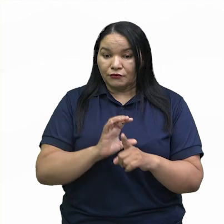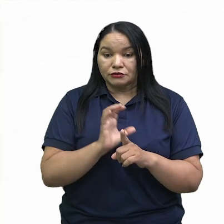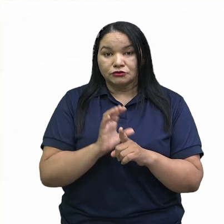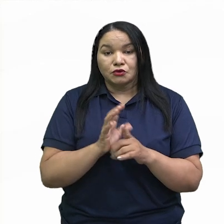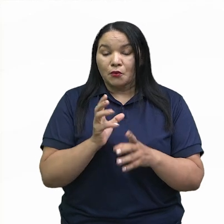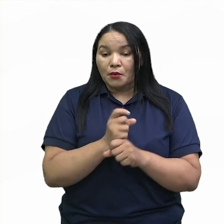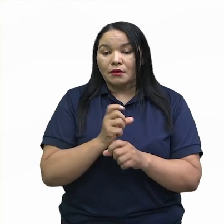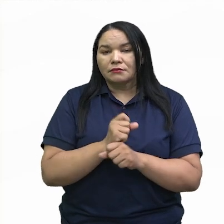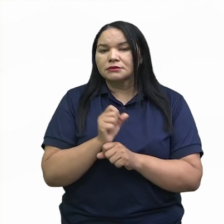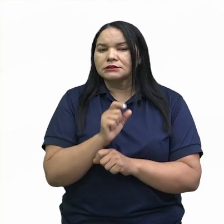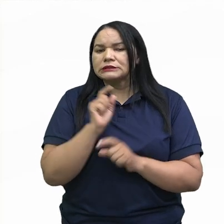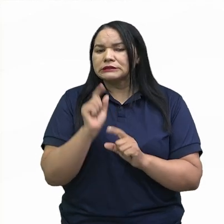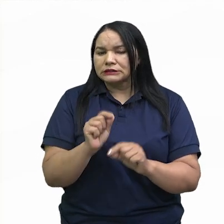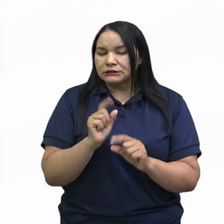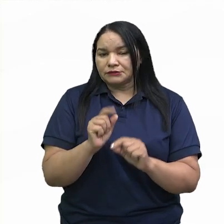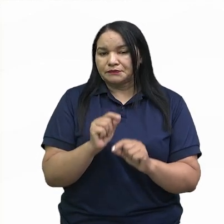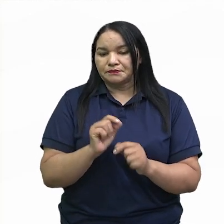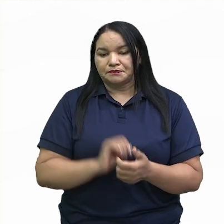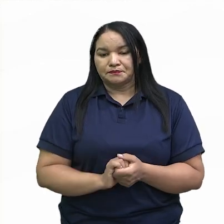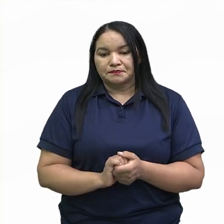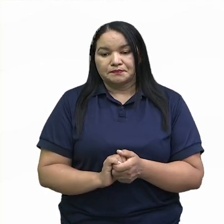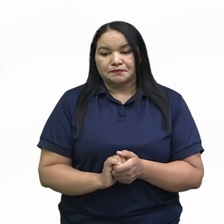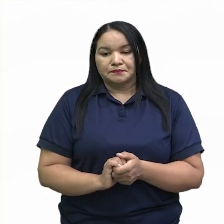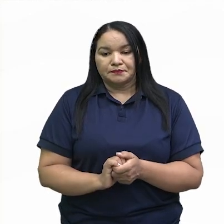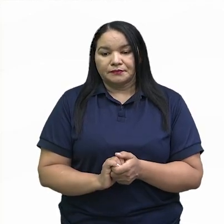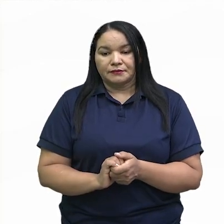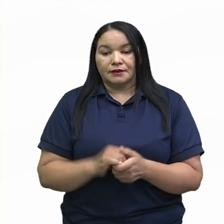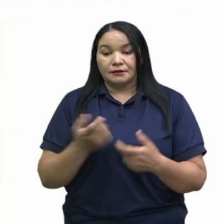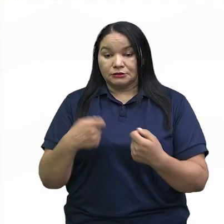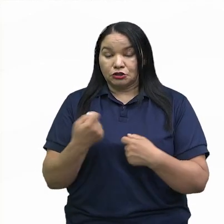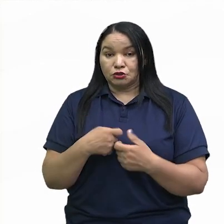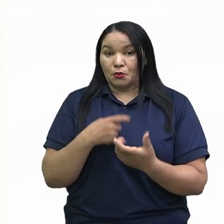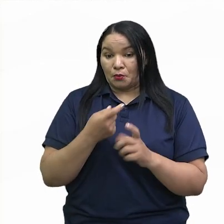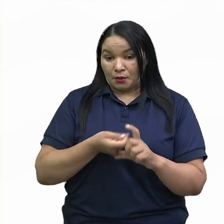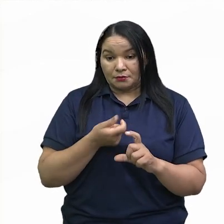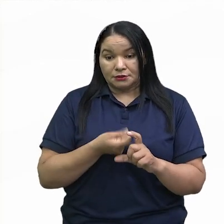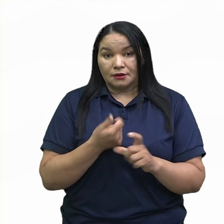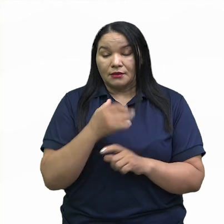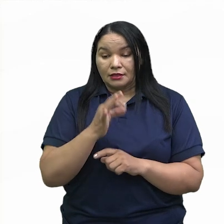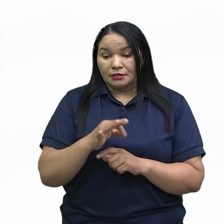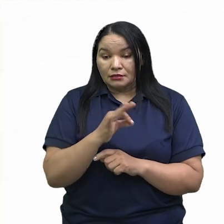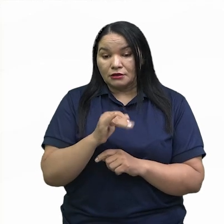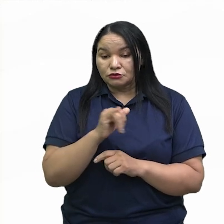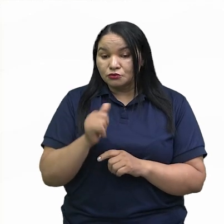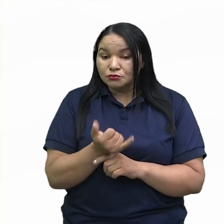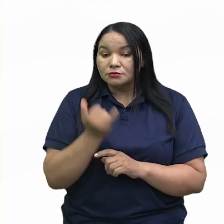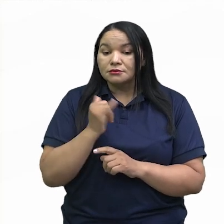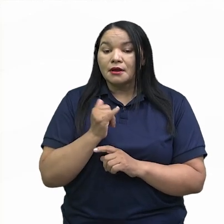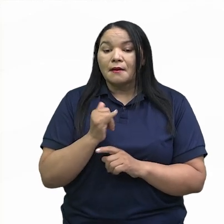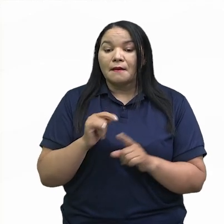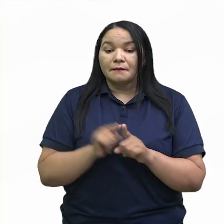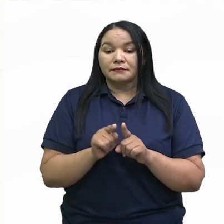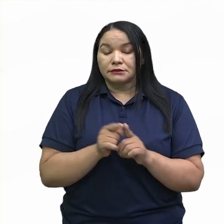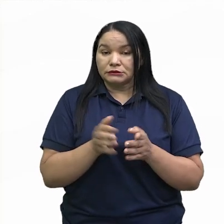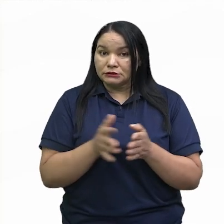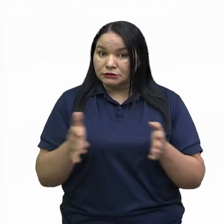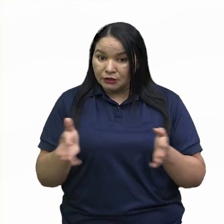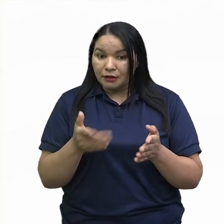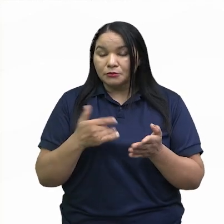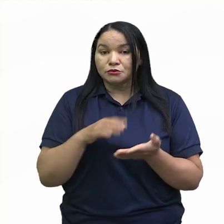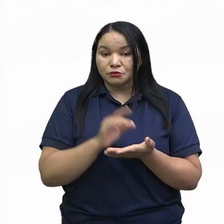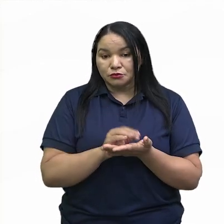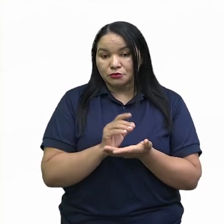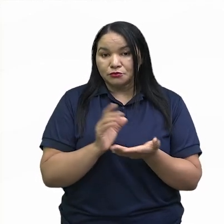seu cálculo. Que fatores são esses? São o capital, a taxa de juros, o tempo e o montante.